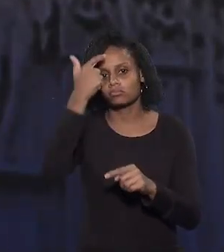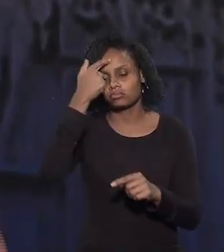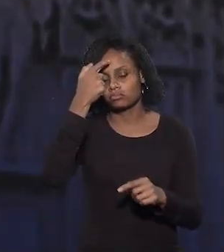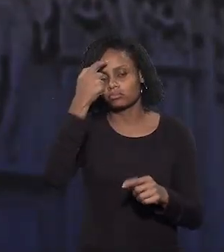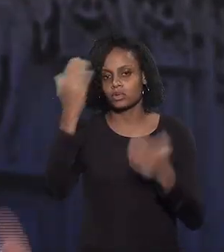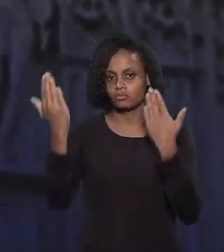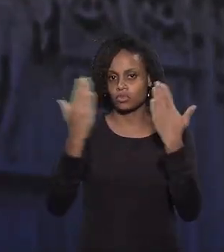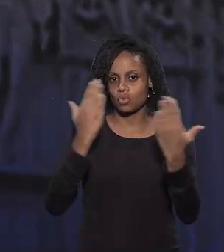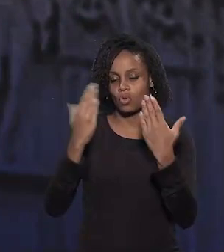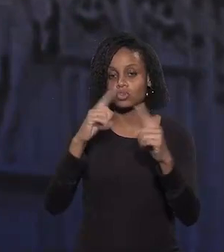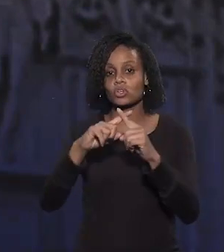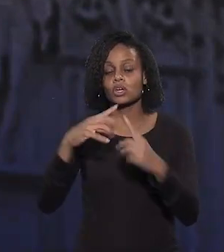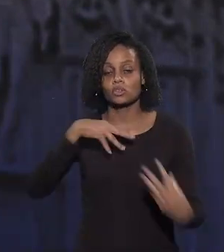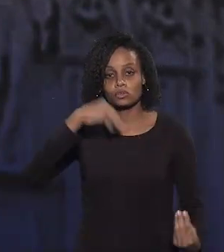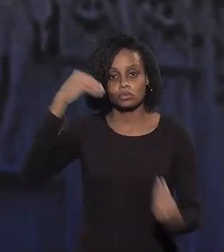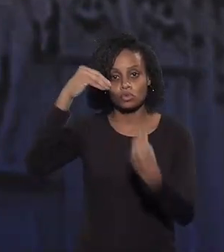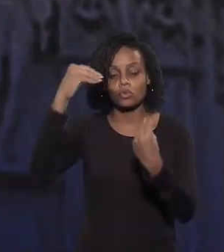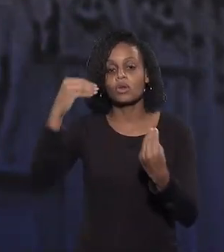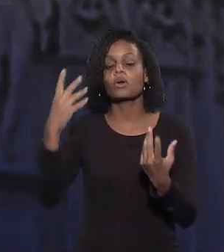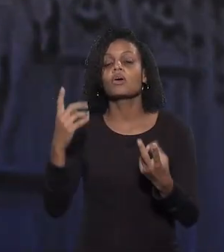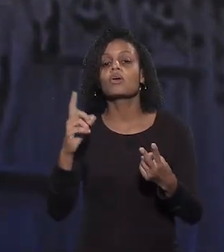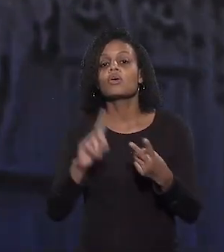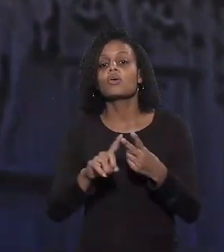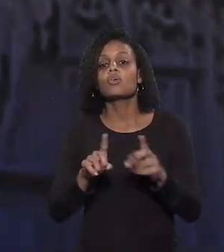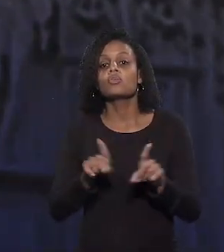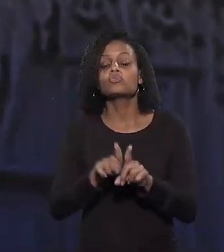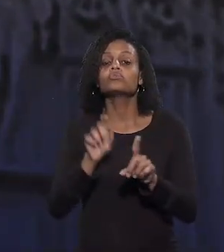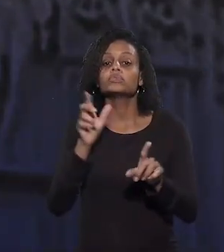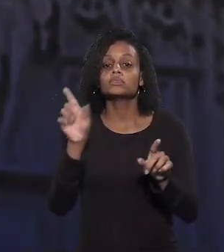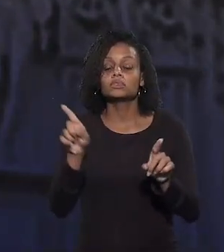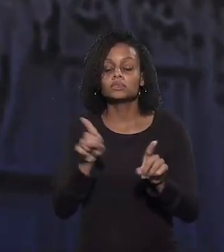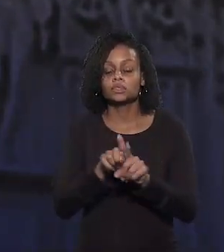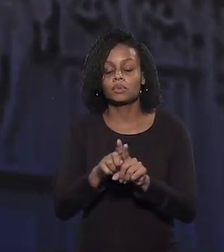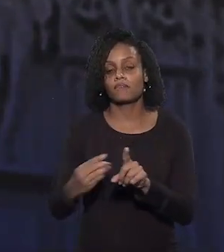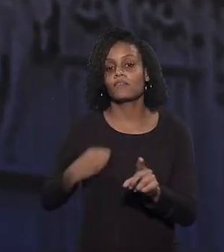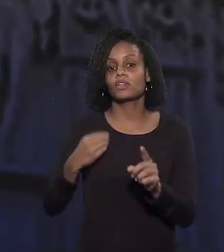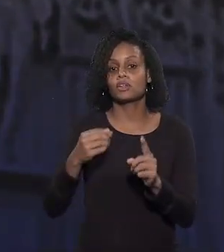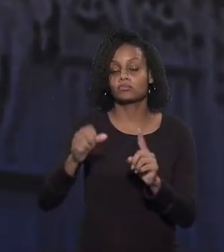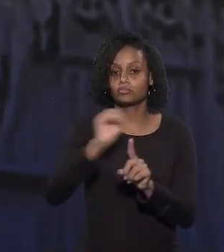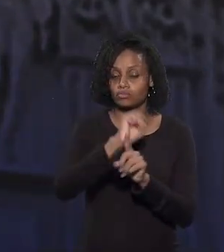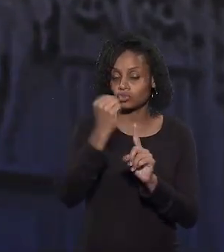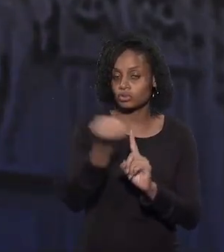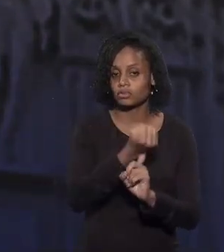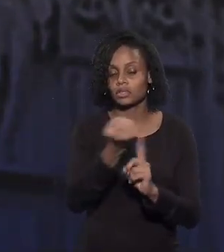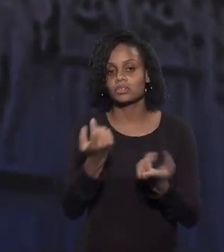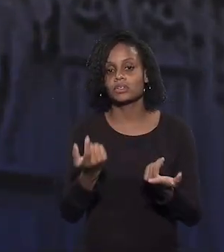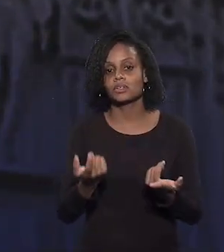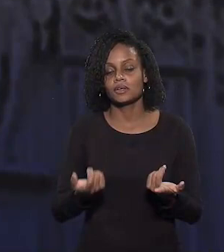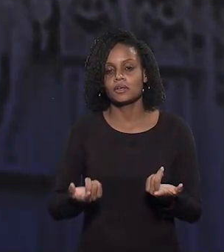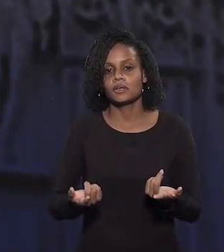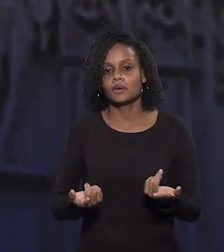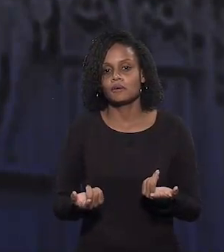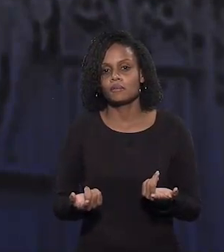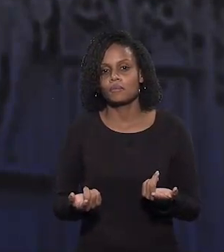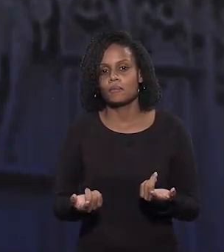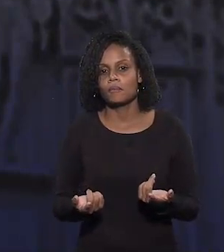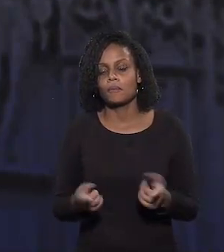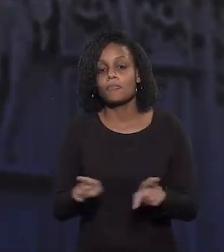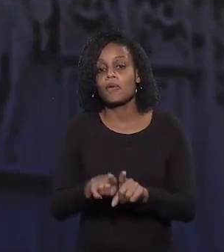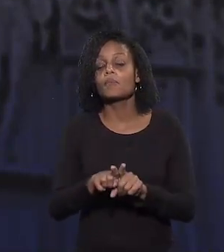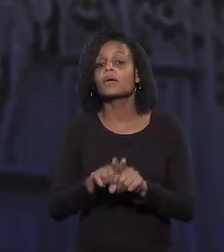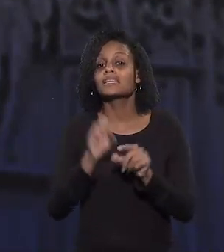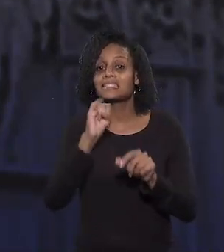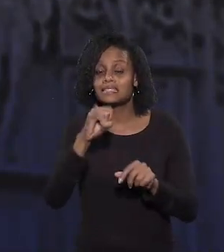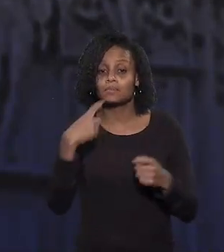psicológica, entra com a reinserção social e entra, se o paciente ou o acolhido precisa, com